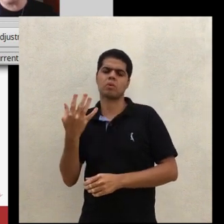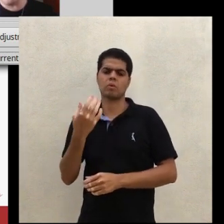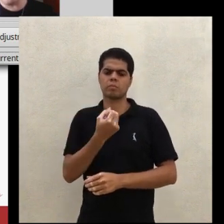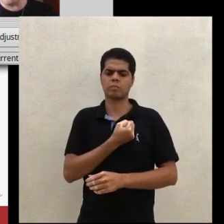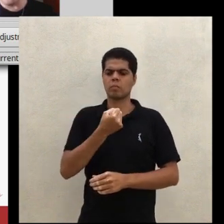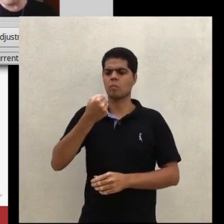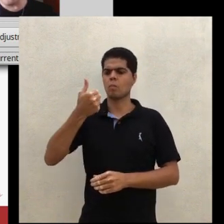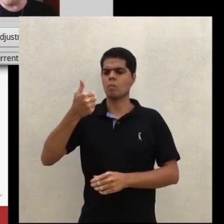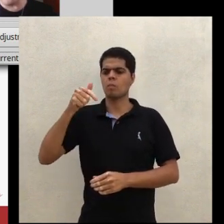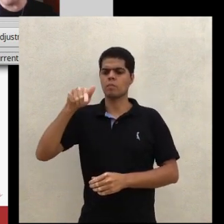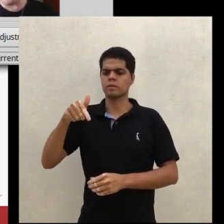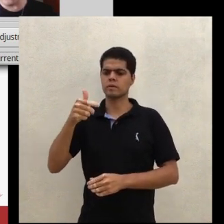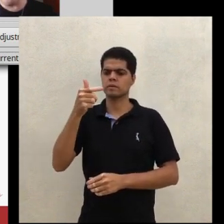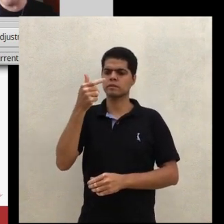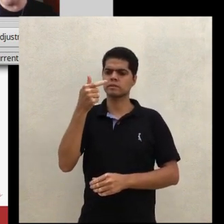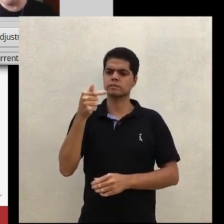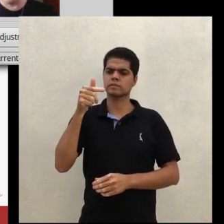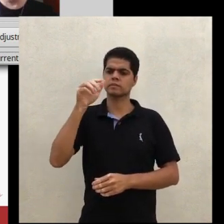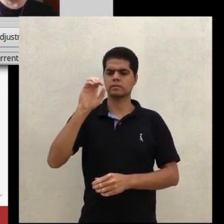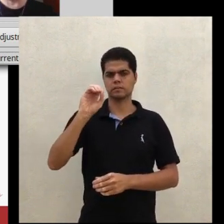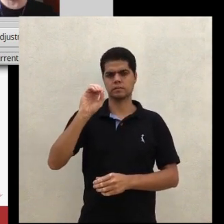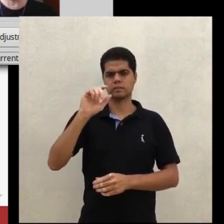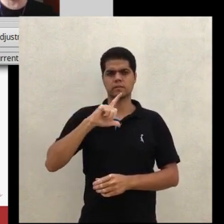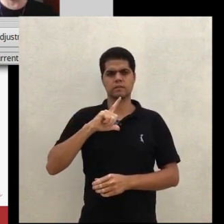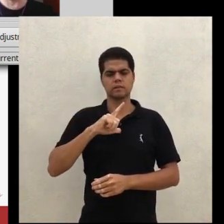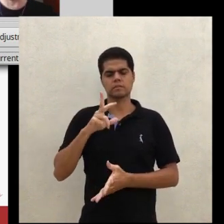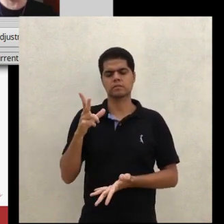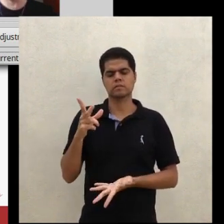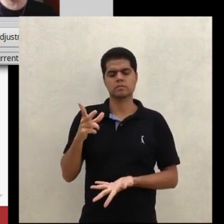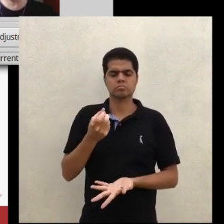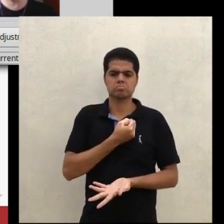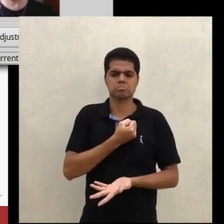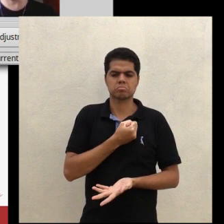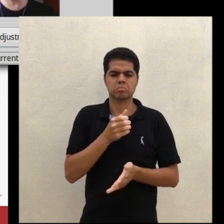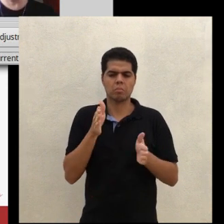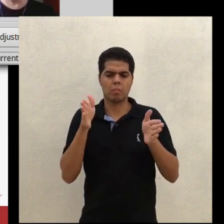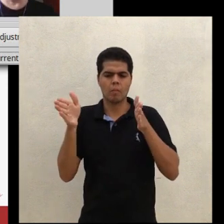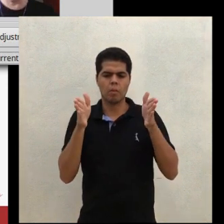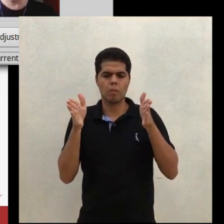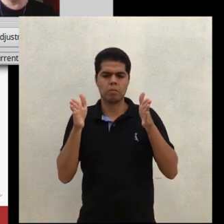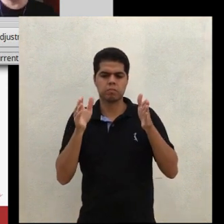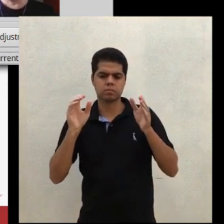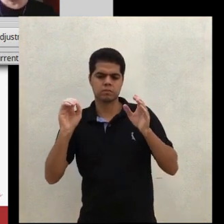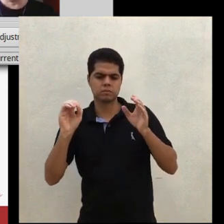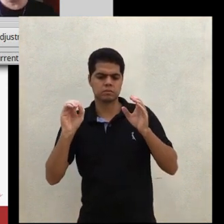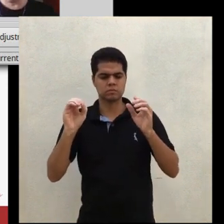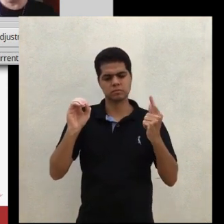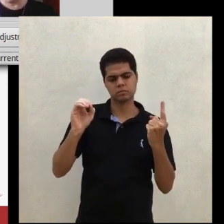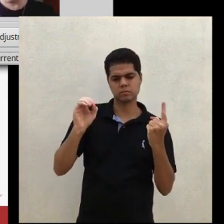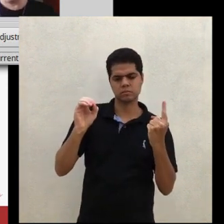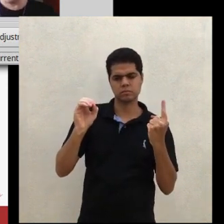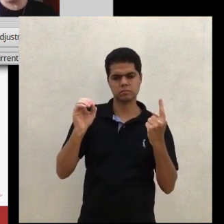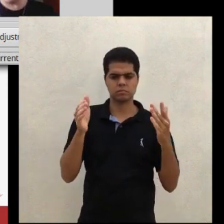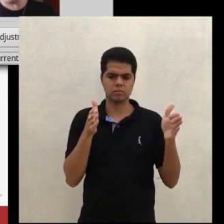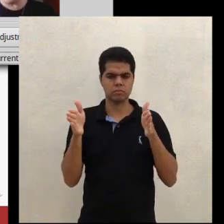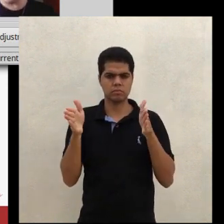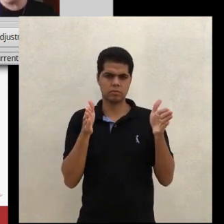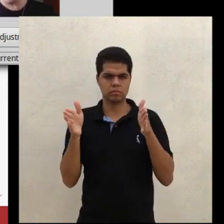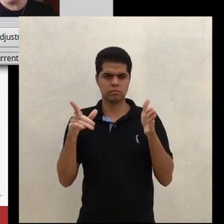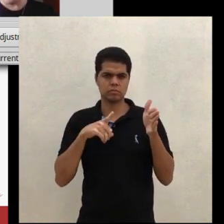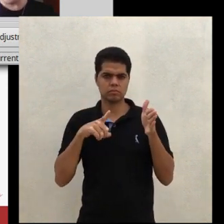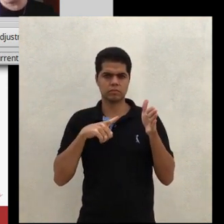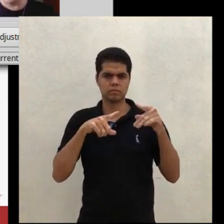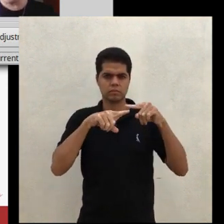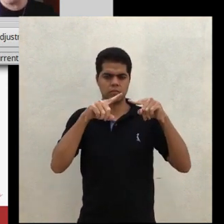entre 0 e 1, aqui, ó, entre 0 e 1. Então, ele vai te dar o grau de pertinência, ou a